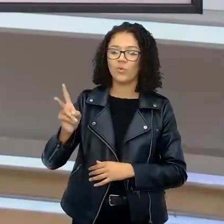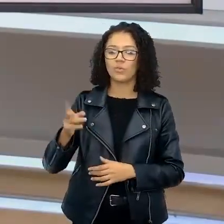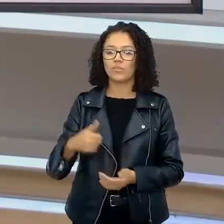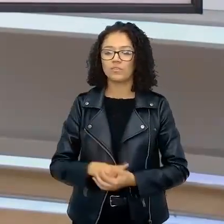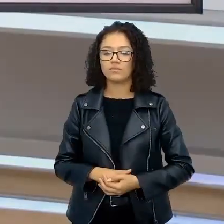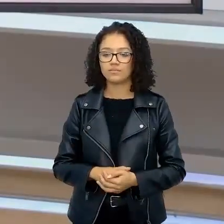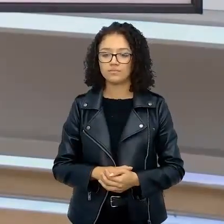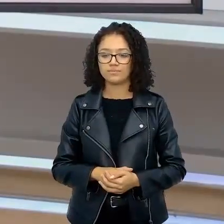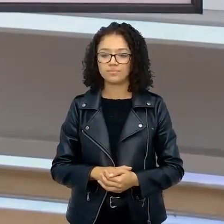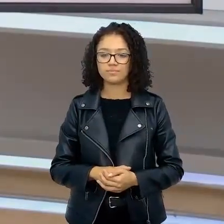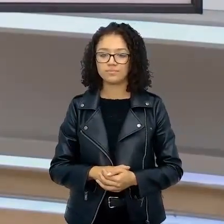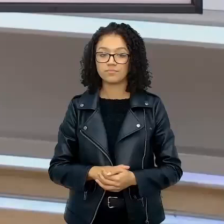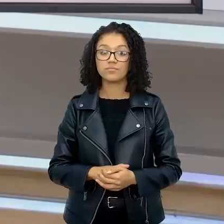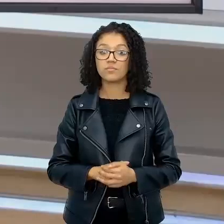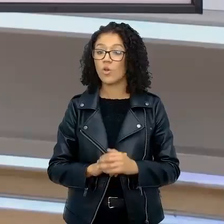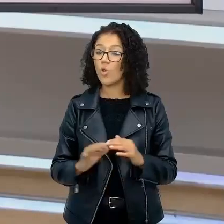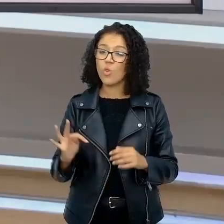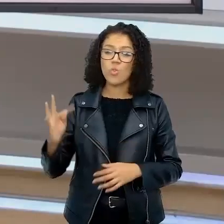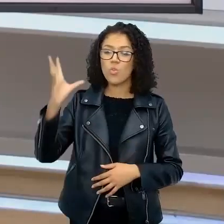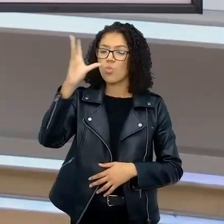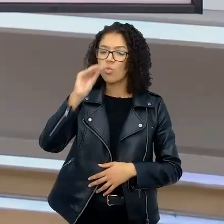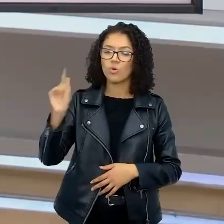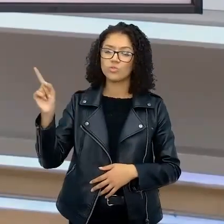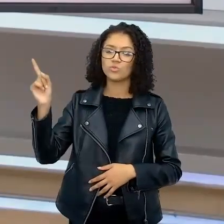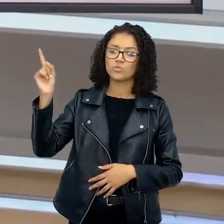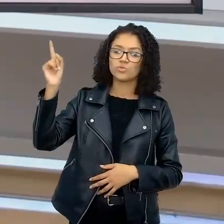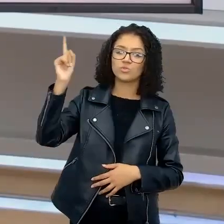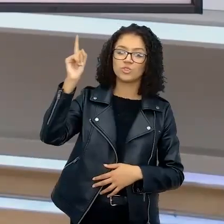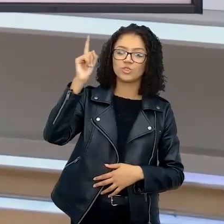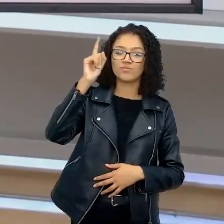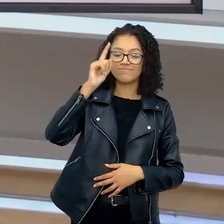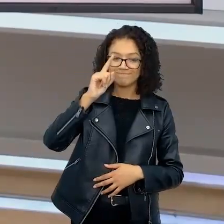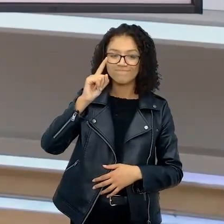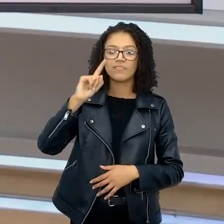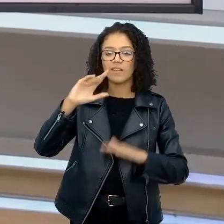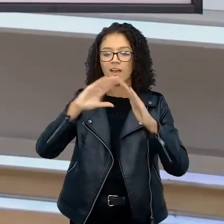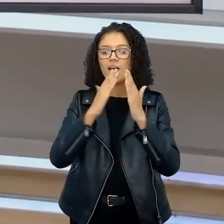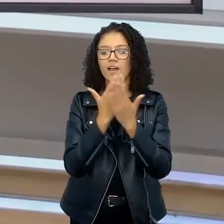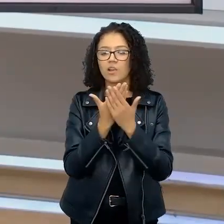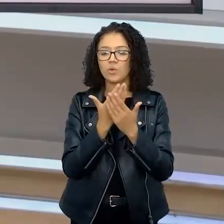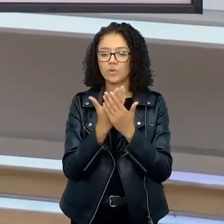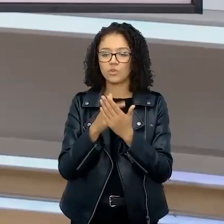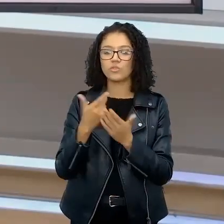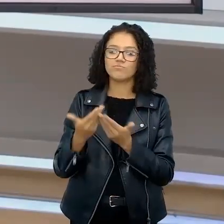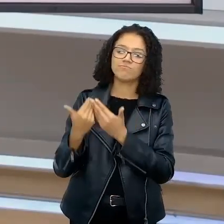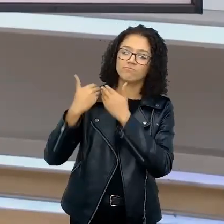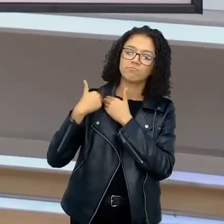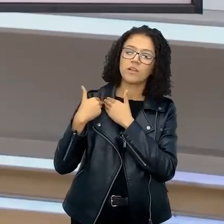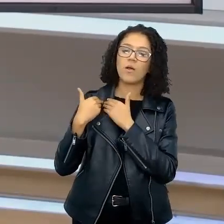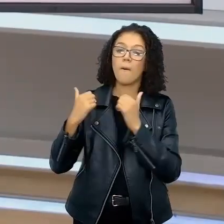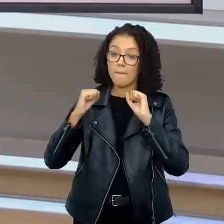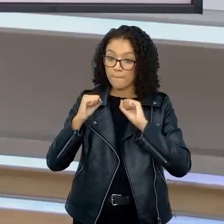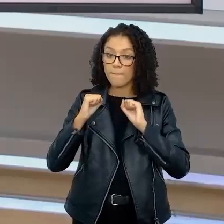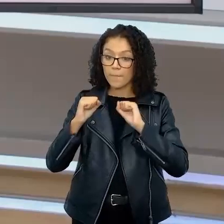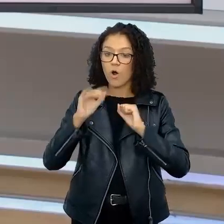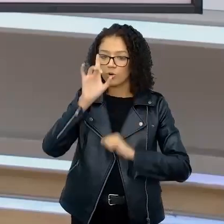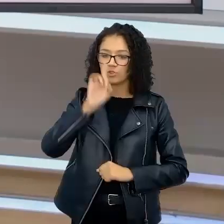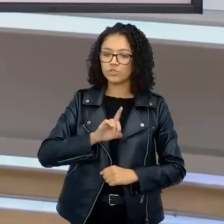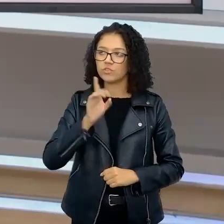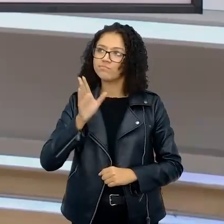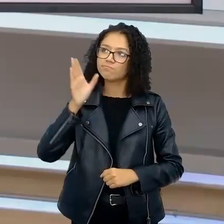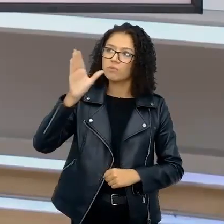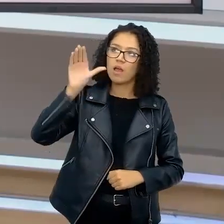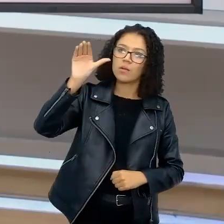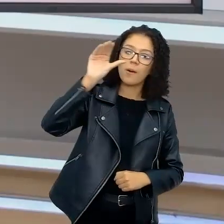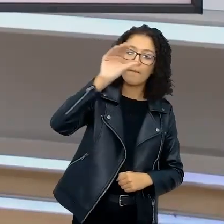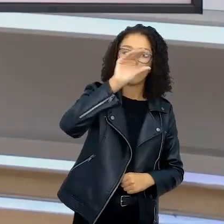ok? Todos esses serviços podem ser acionados pela educação. Você, como professor, você vai levar